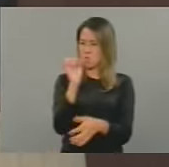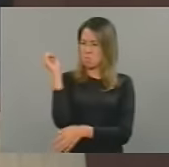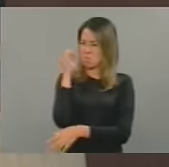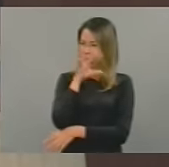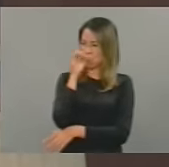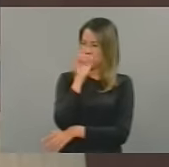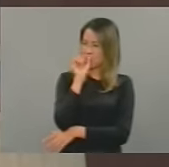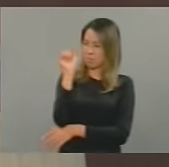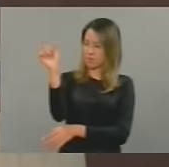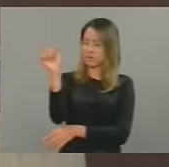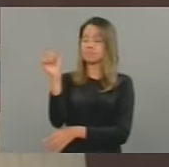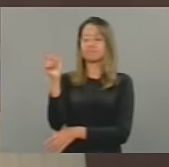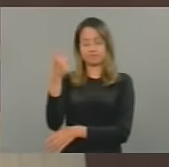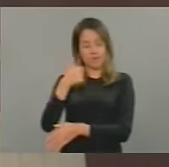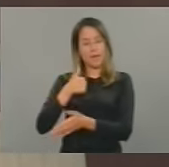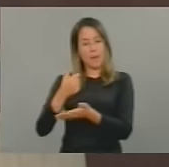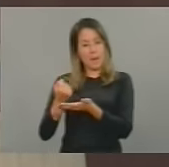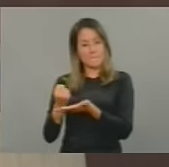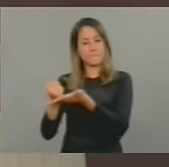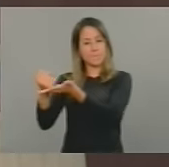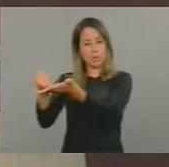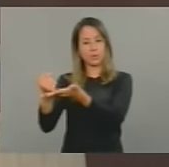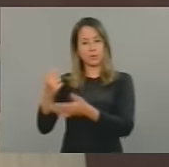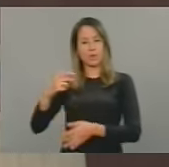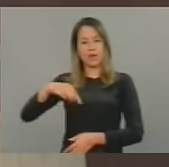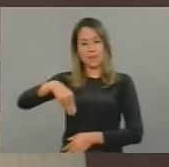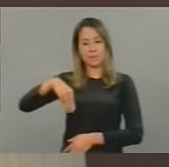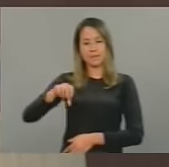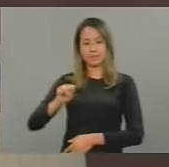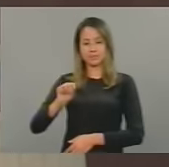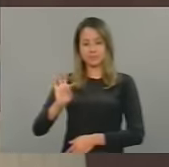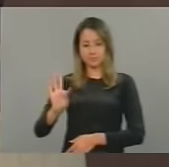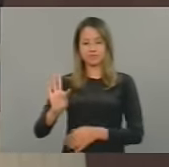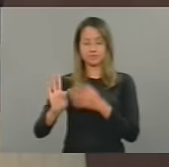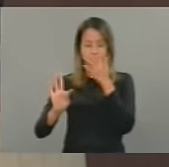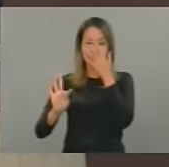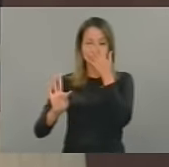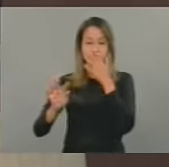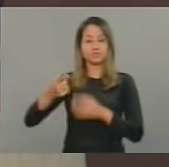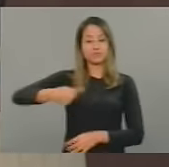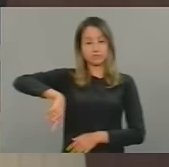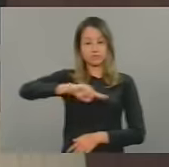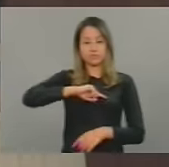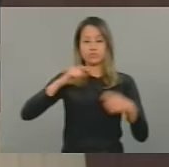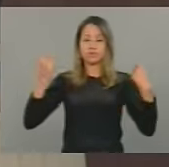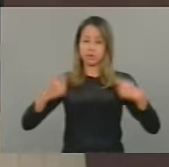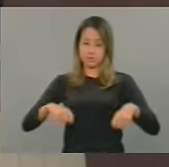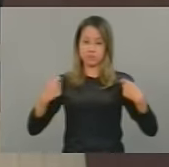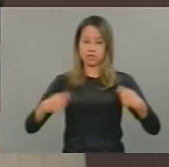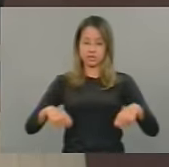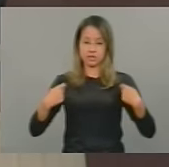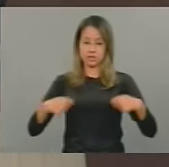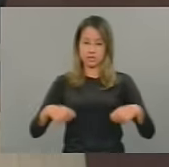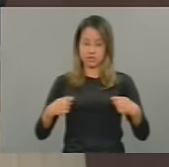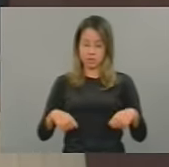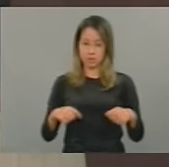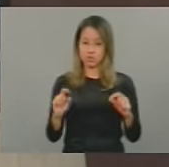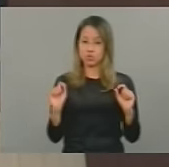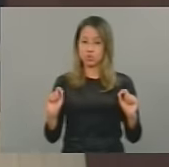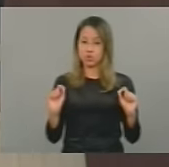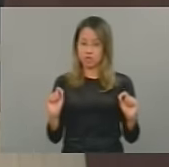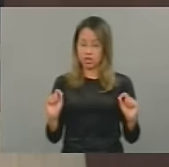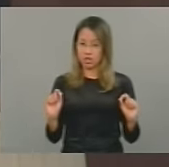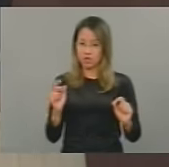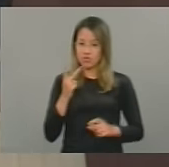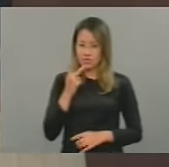apoio ao MST. Nós precisamos, sem dúvida alguma,